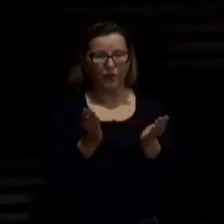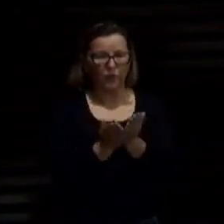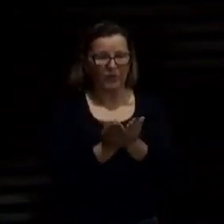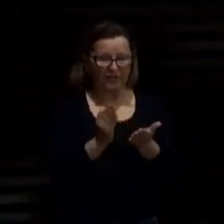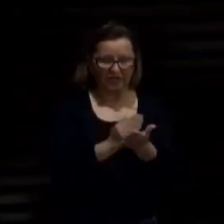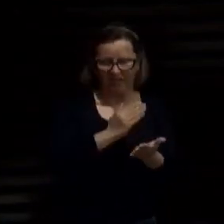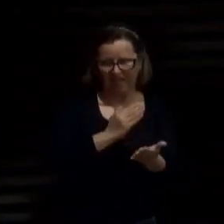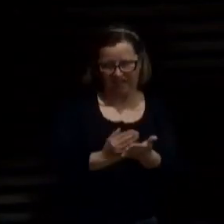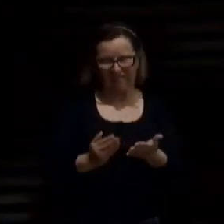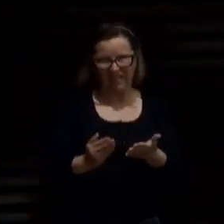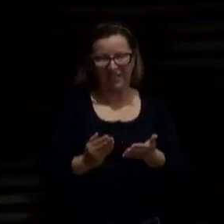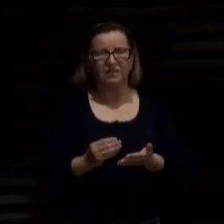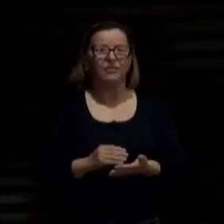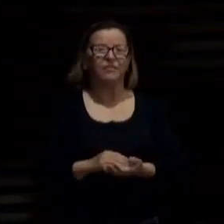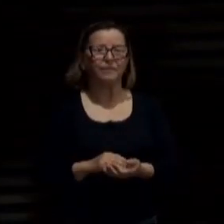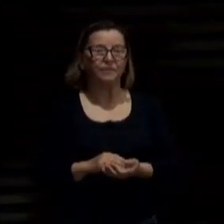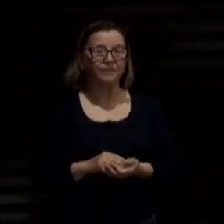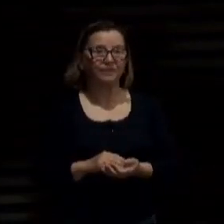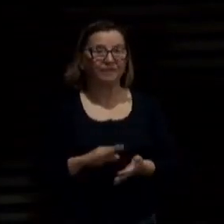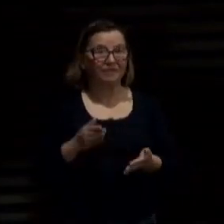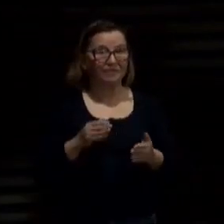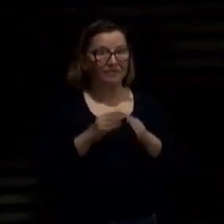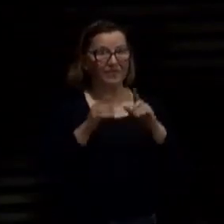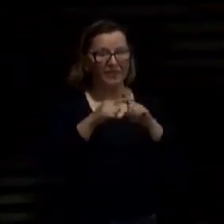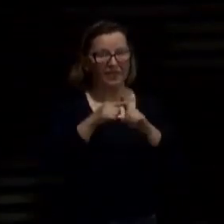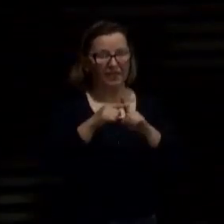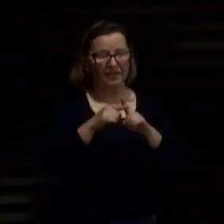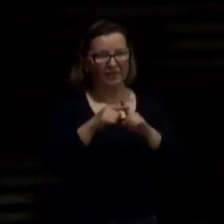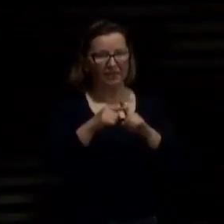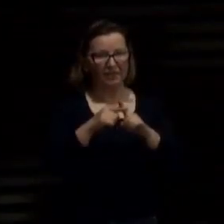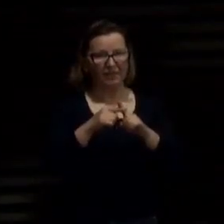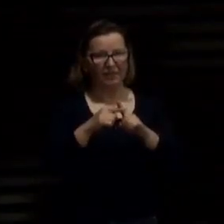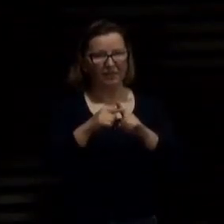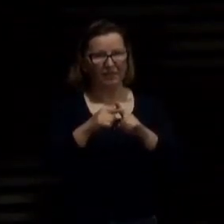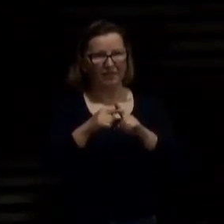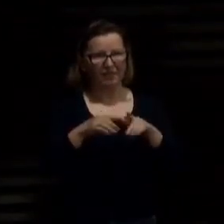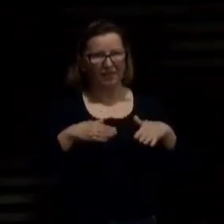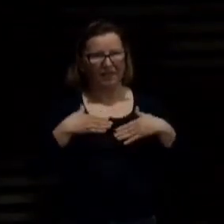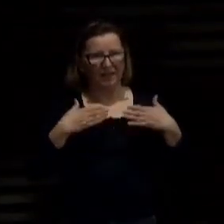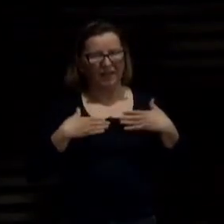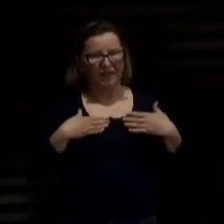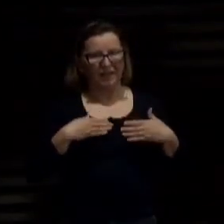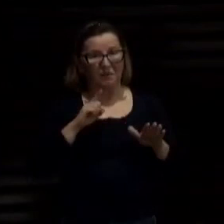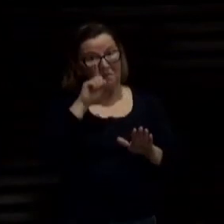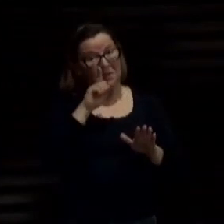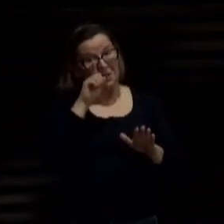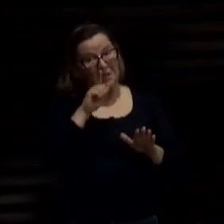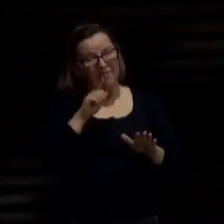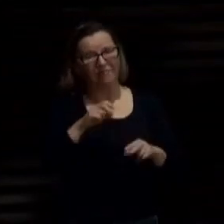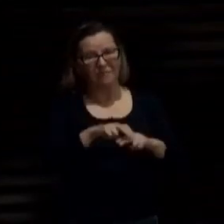estava rachada. Então a alegria da igreja estava ameaçada e Paulo escreveu essa carta a